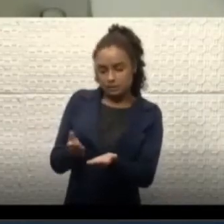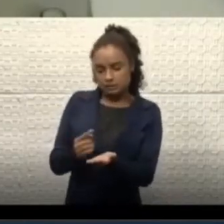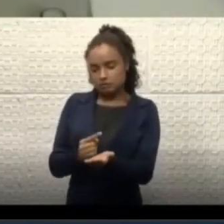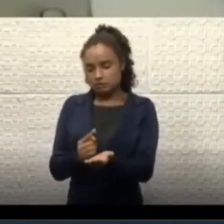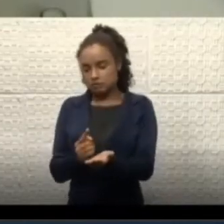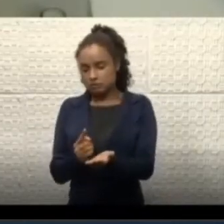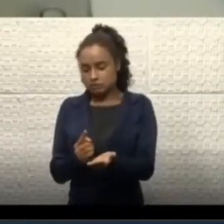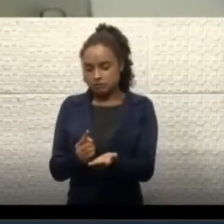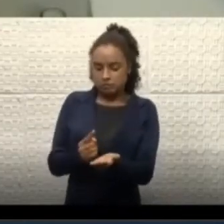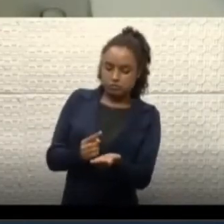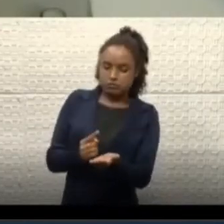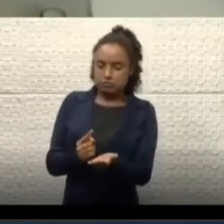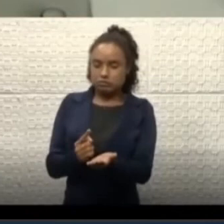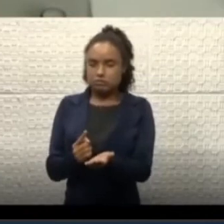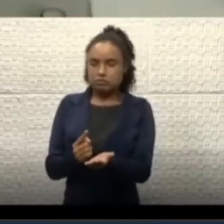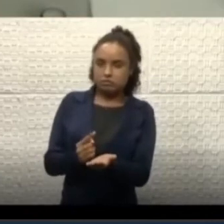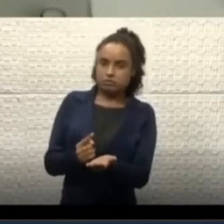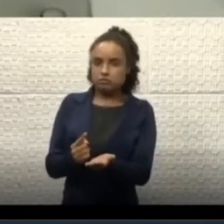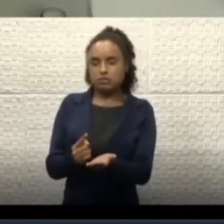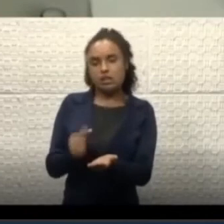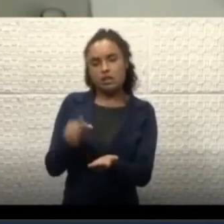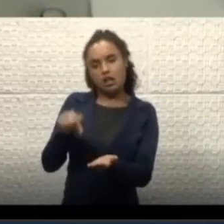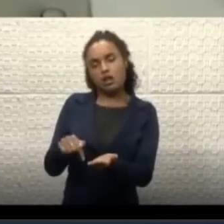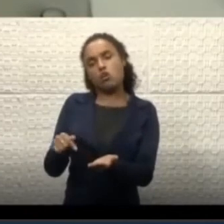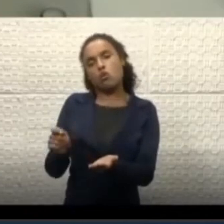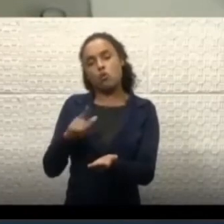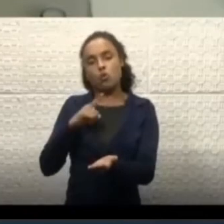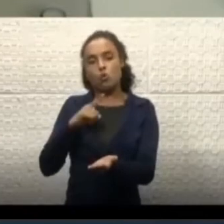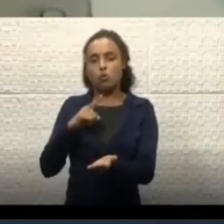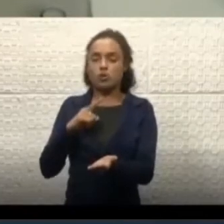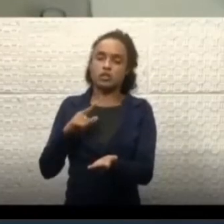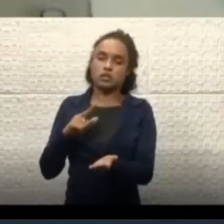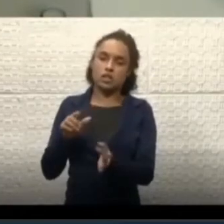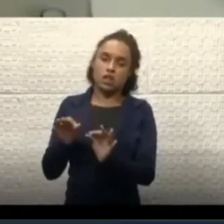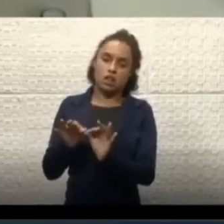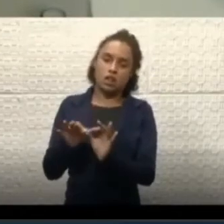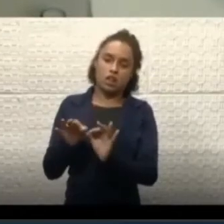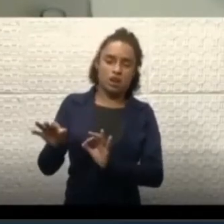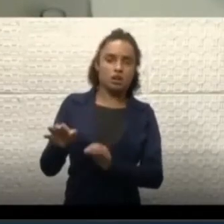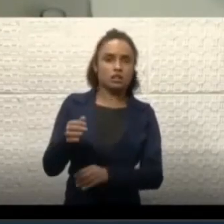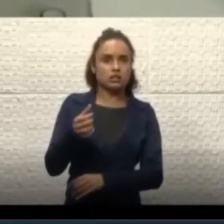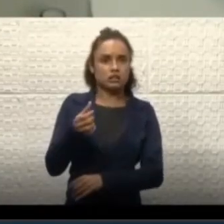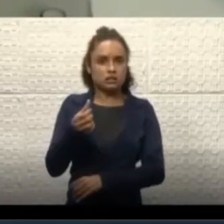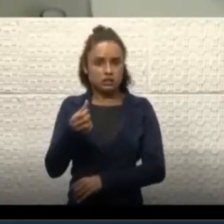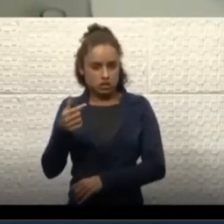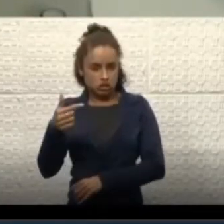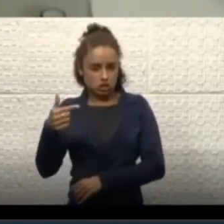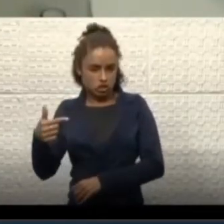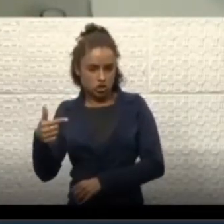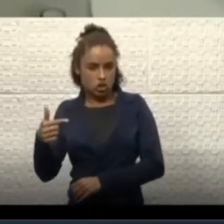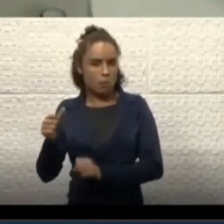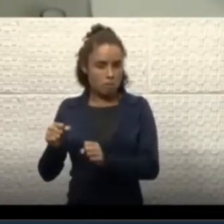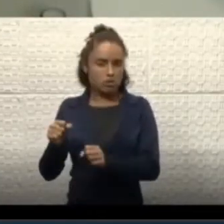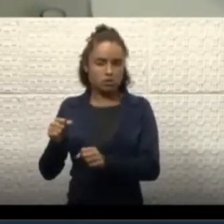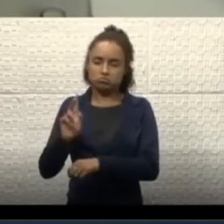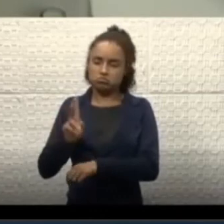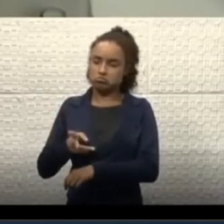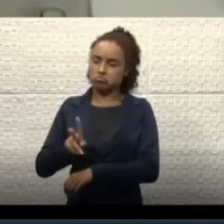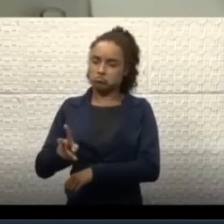variação por alguns segundos. Tem que dar para esperar, a não ser que esteja muito longe do valor que você quer. Então, como eu estou indo de 62 gramas aí, eu posso